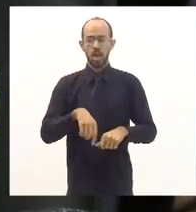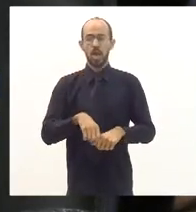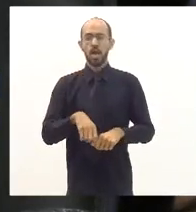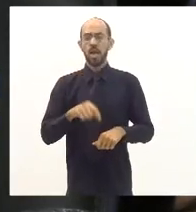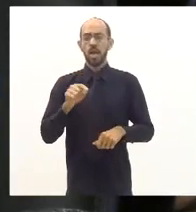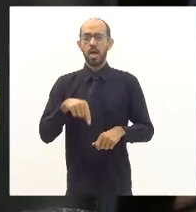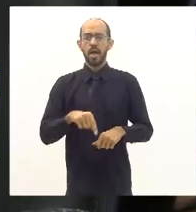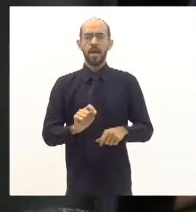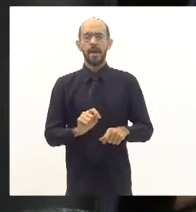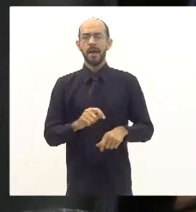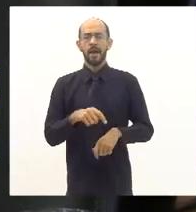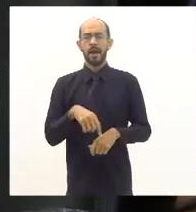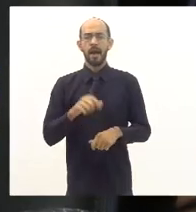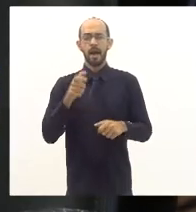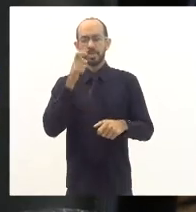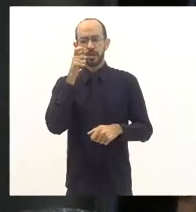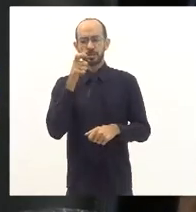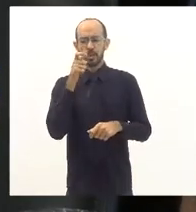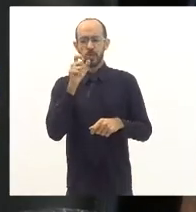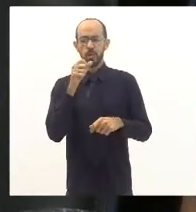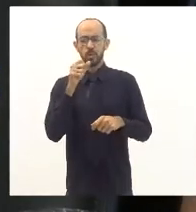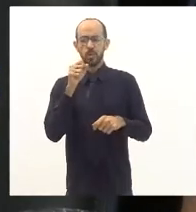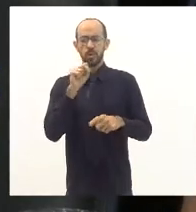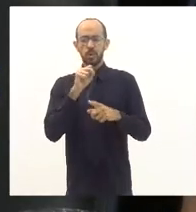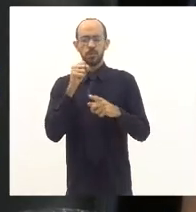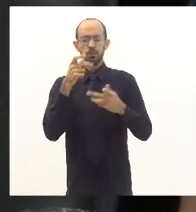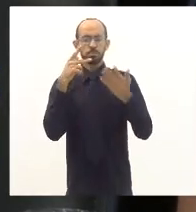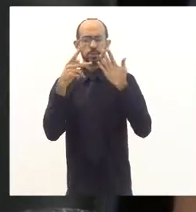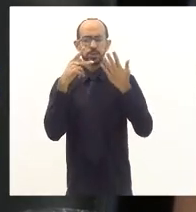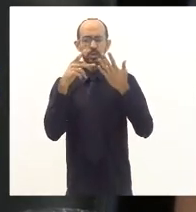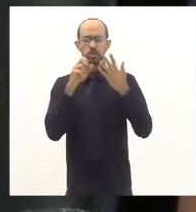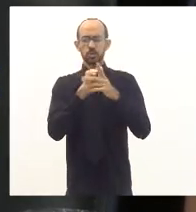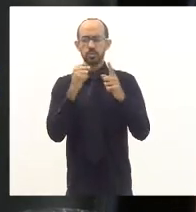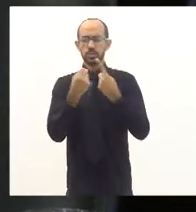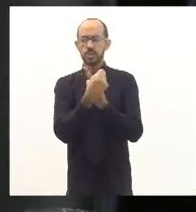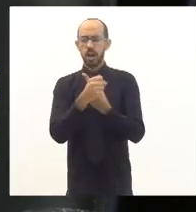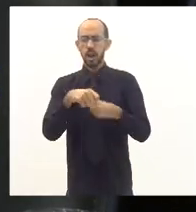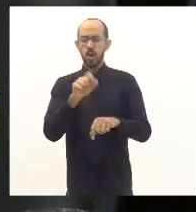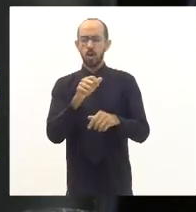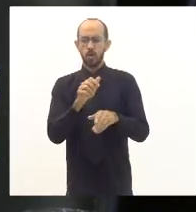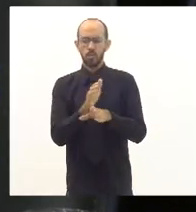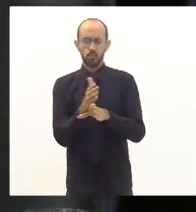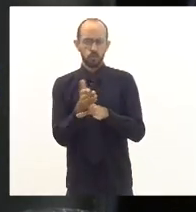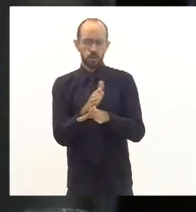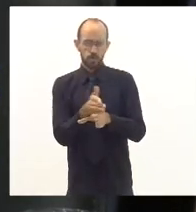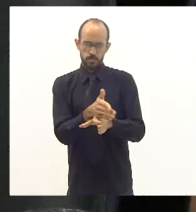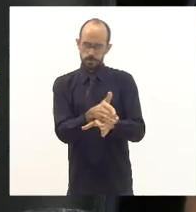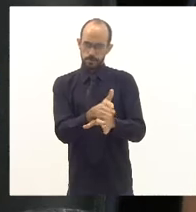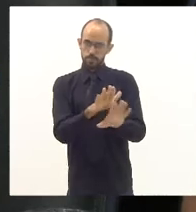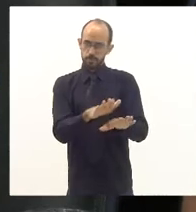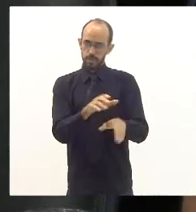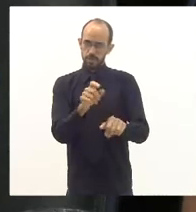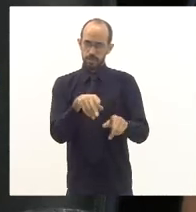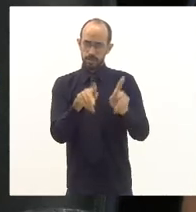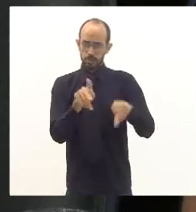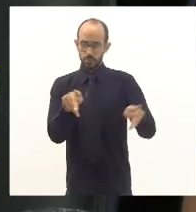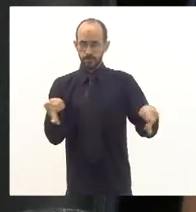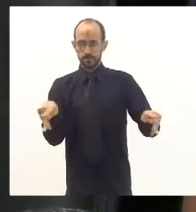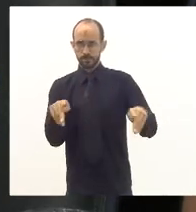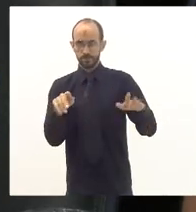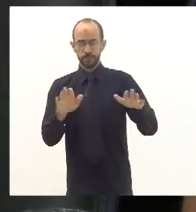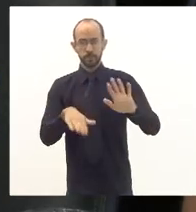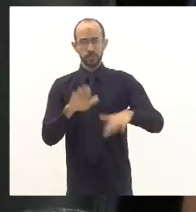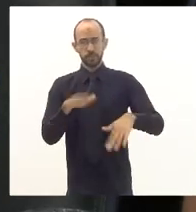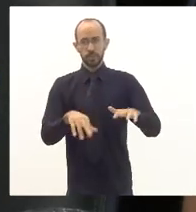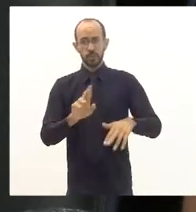em situação de vulnerabilidade. Mas a nossa compreensão é que essa população ela não é exatamente uma população em situação de vulnerabilidade, mas ela é